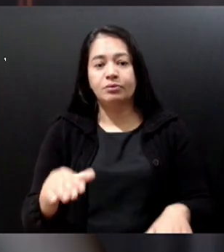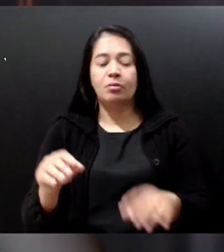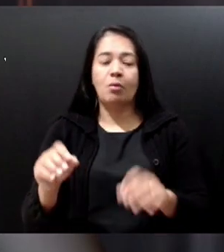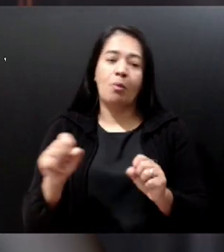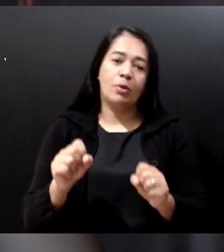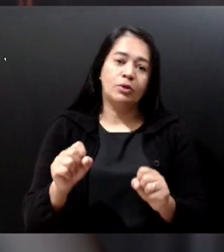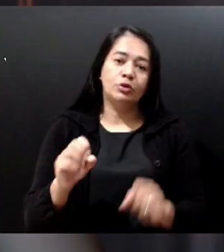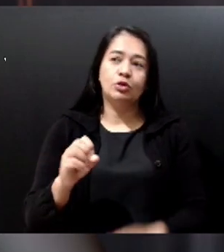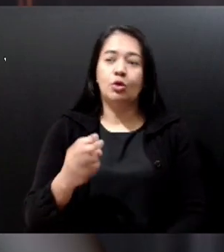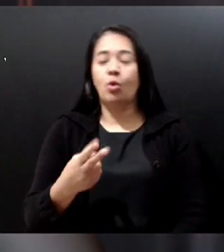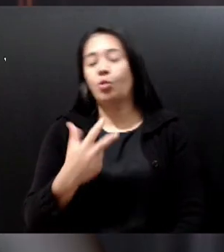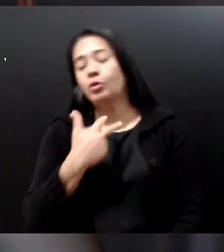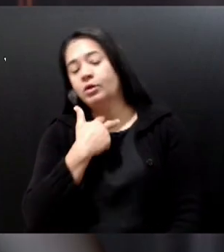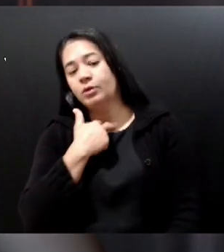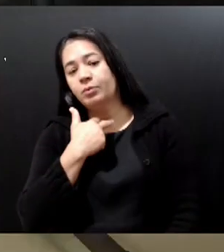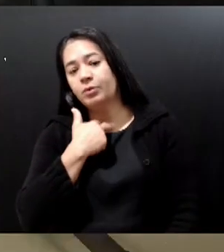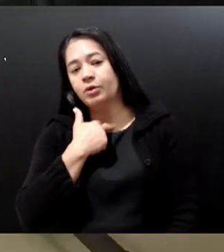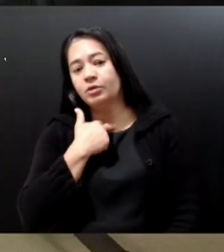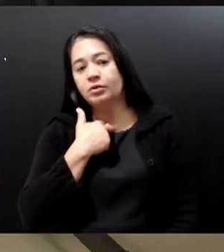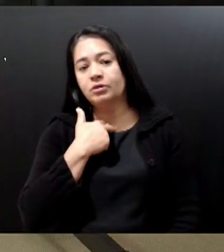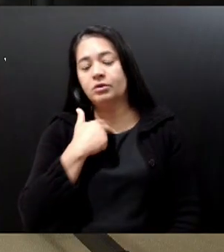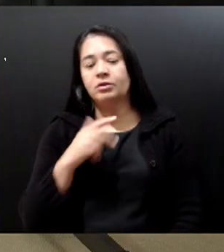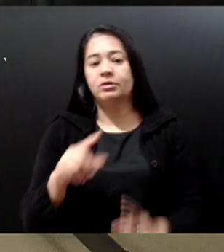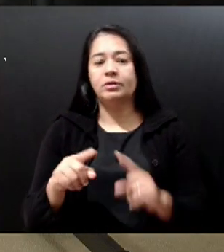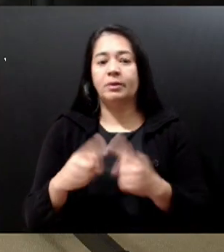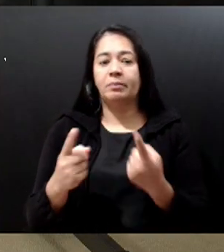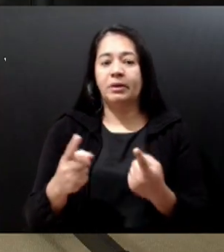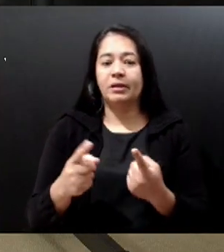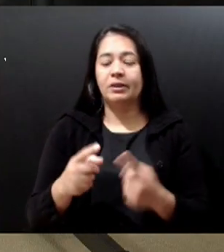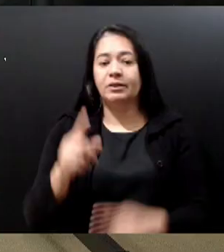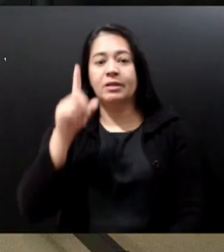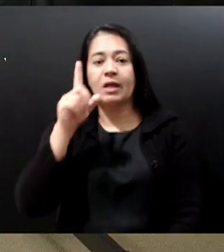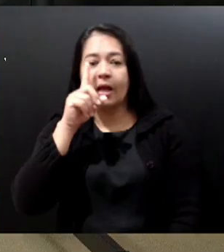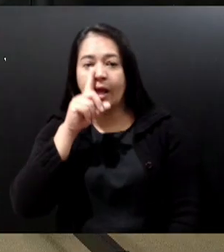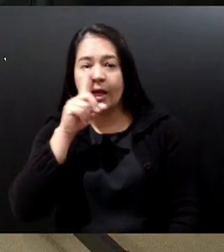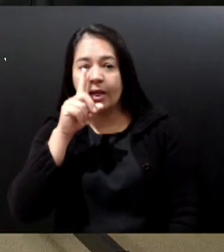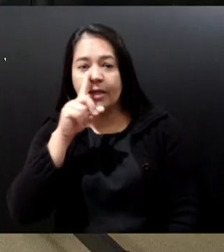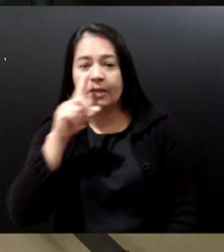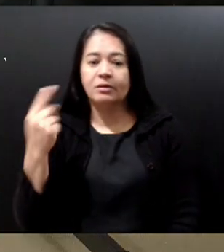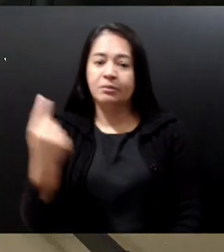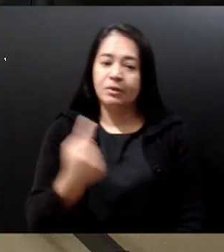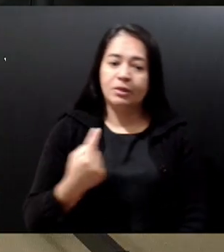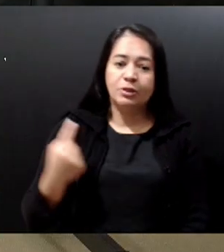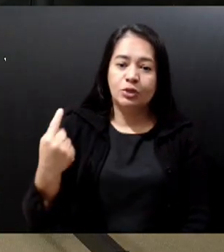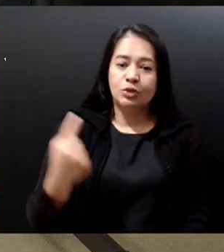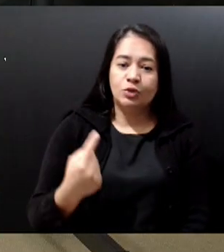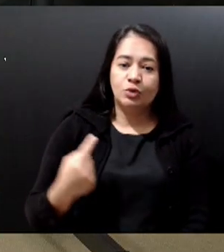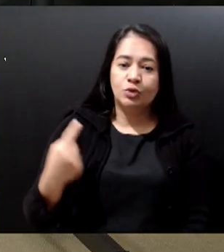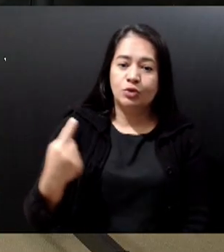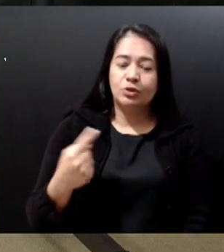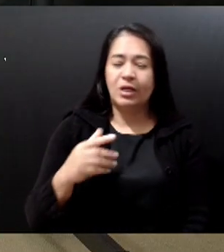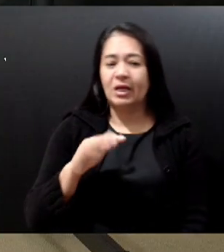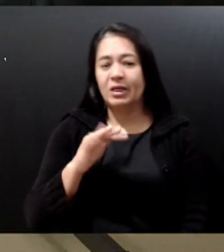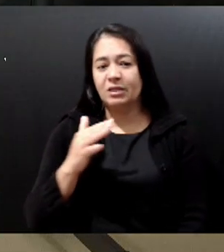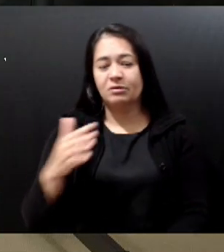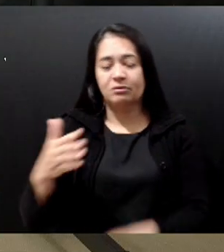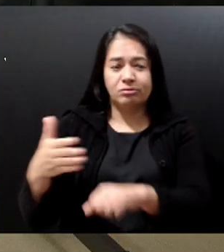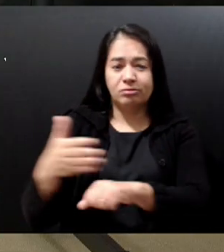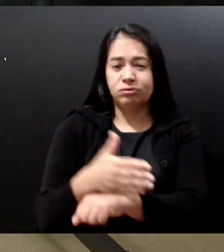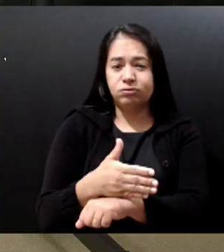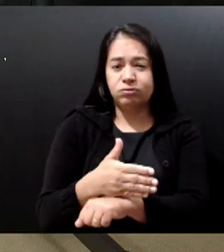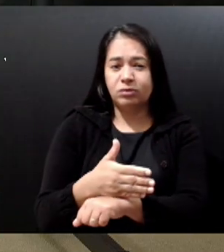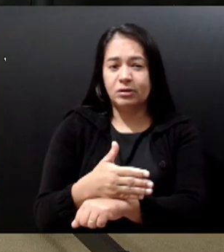que criam sozinhas, às vezes entra até um avô, um tio que faz essa função paterna